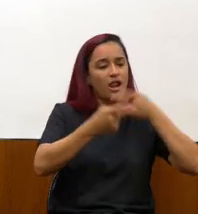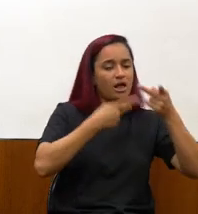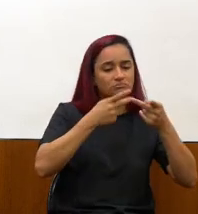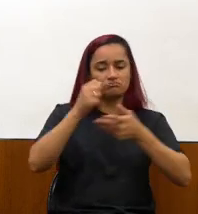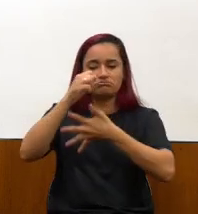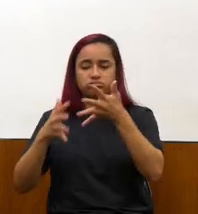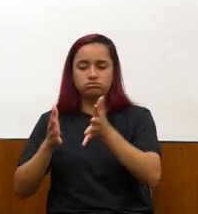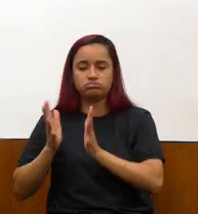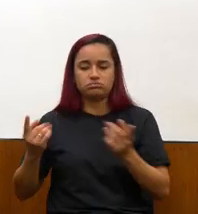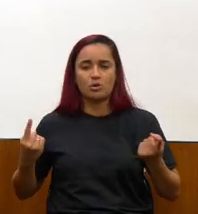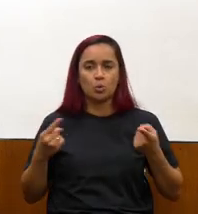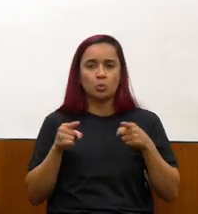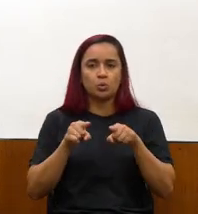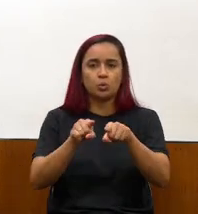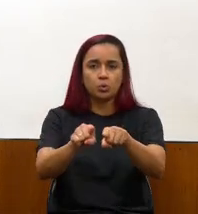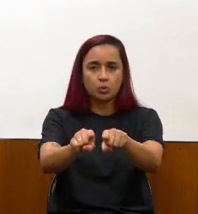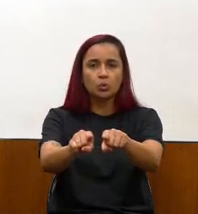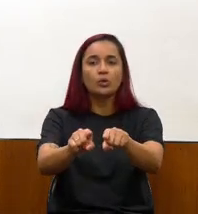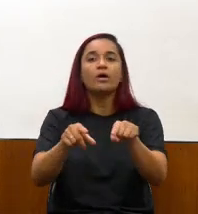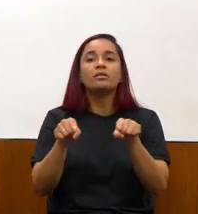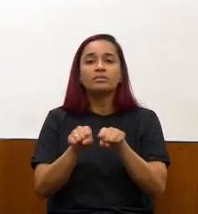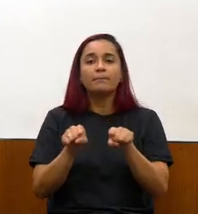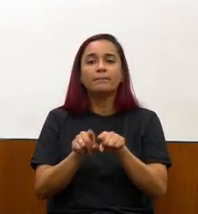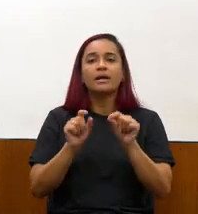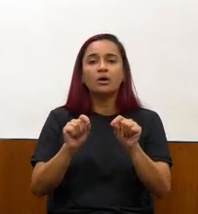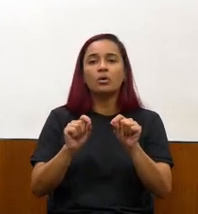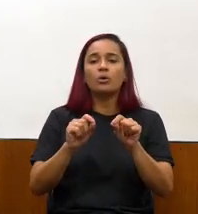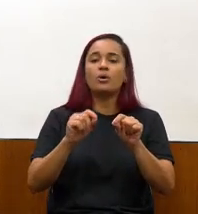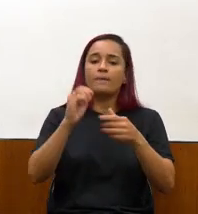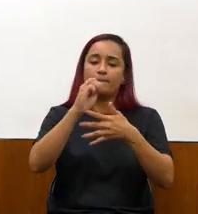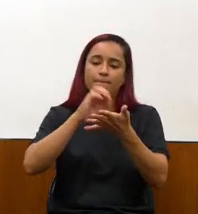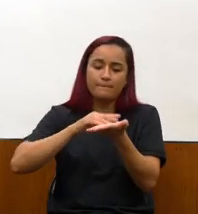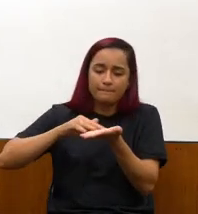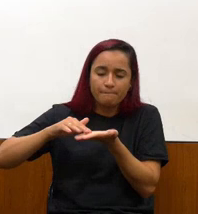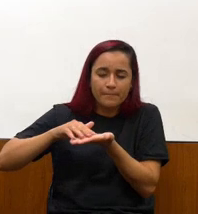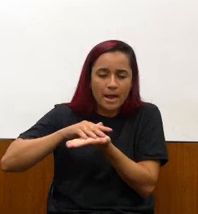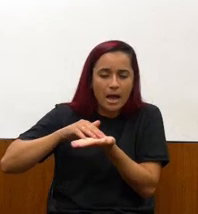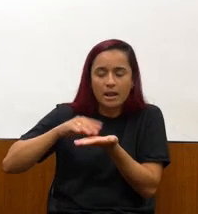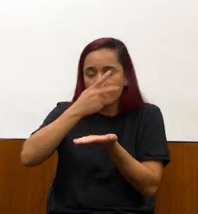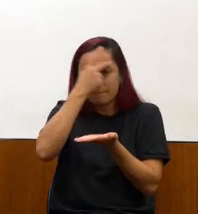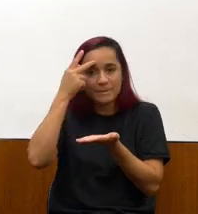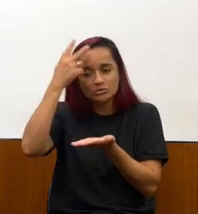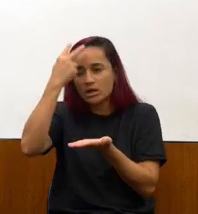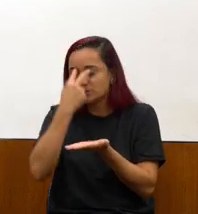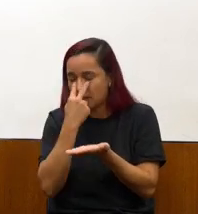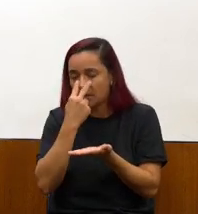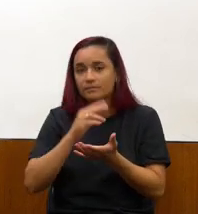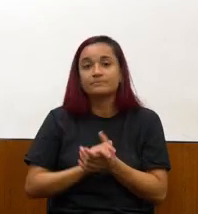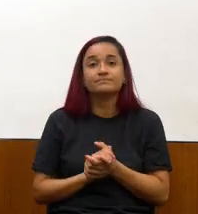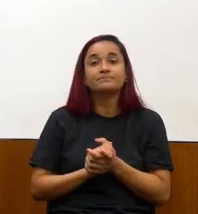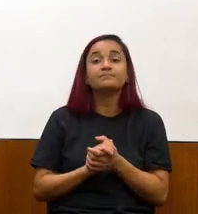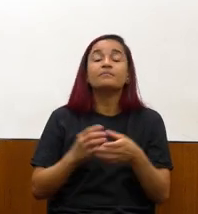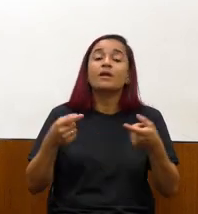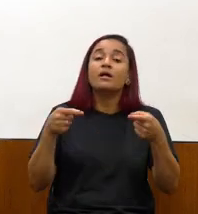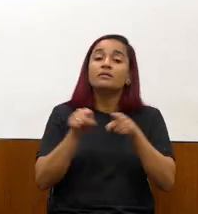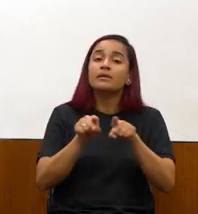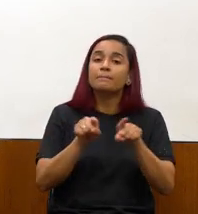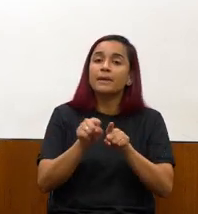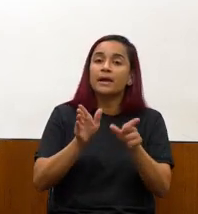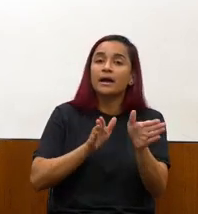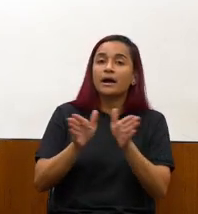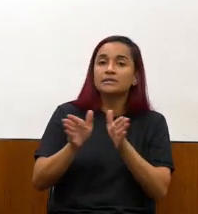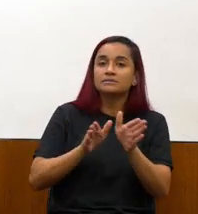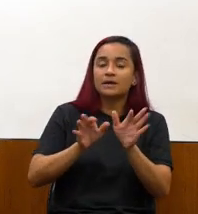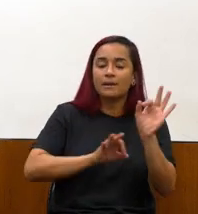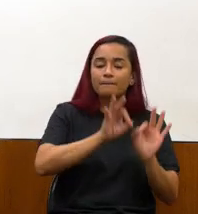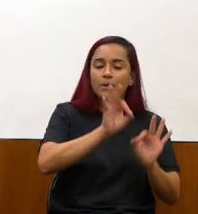também ser o Braille, em caso aqueles que tenham baixa visão ou nenhuma visão. Acessibilidade programática, que justamente é essa, quando a